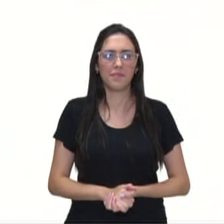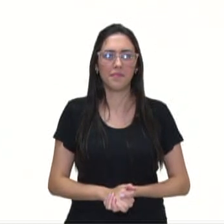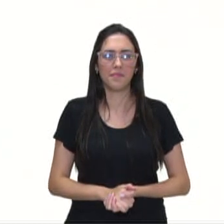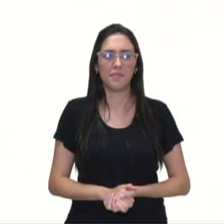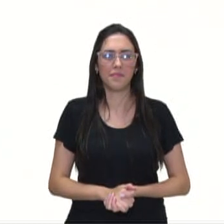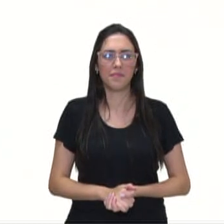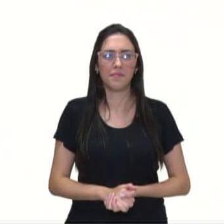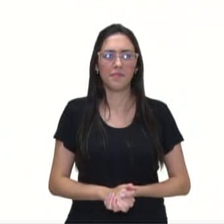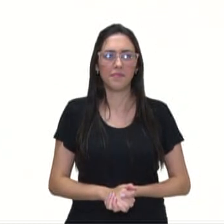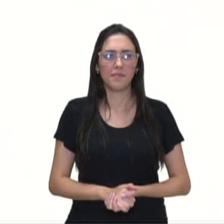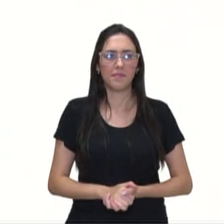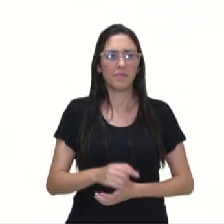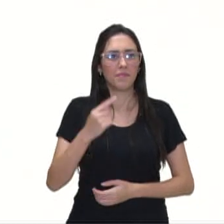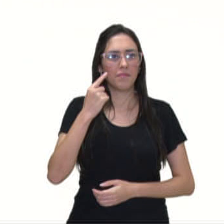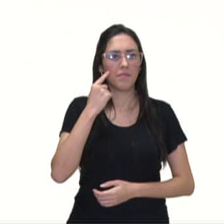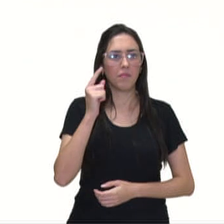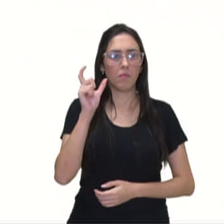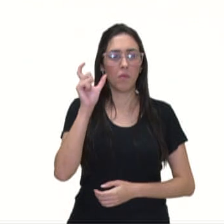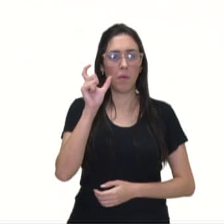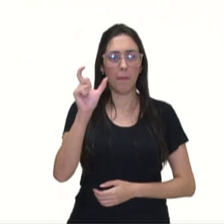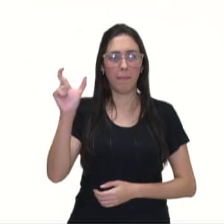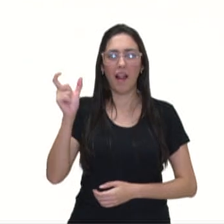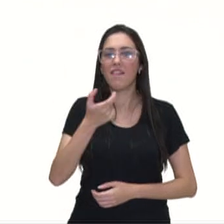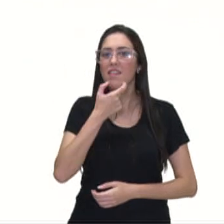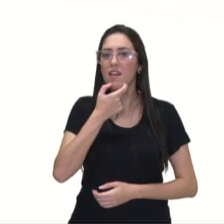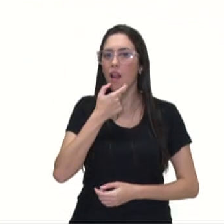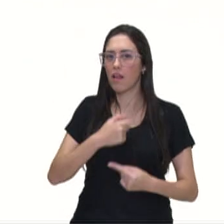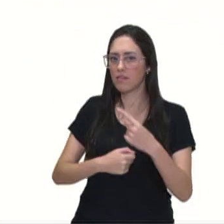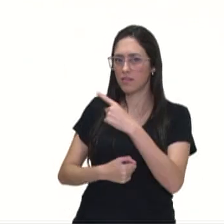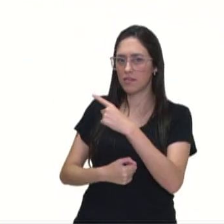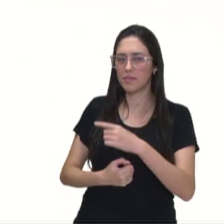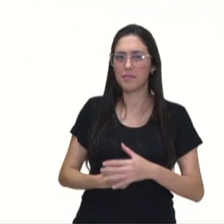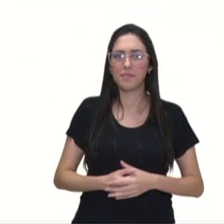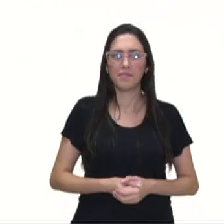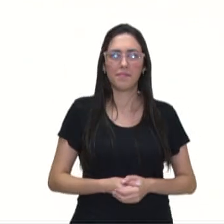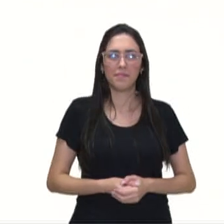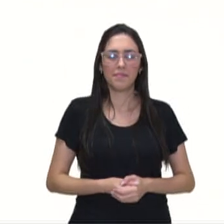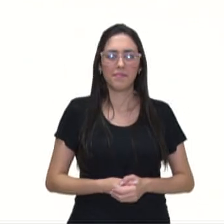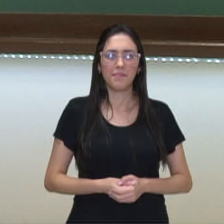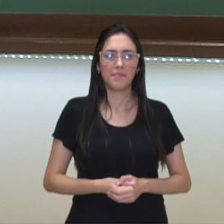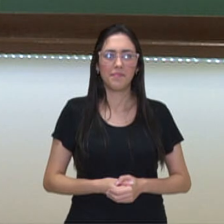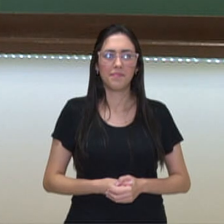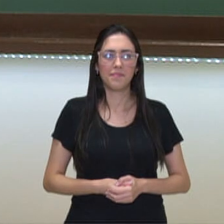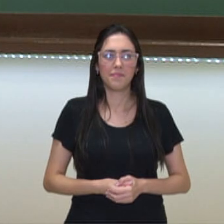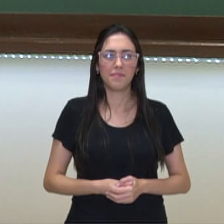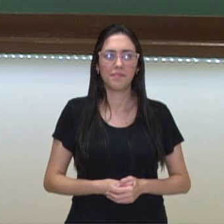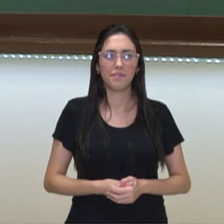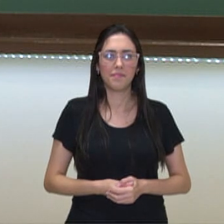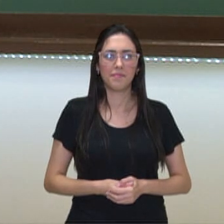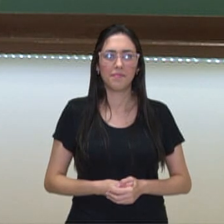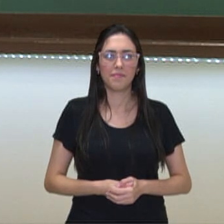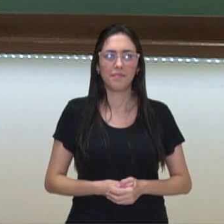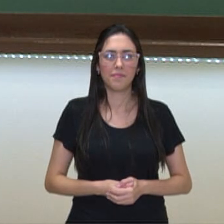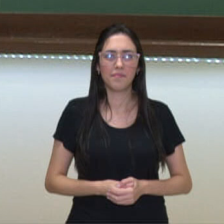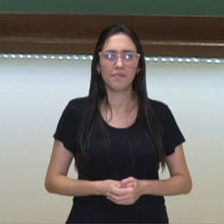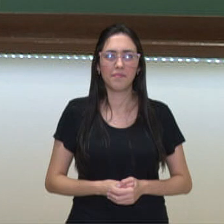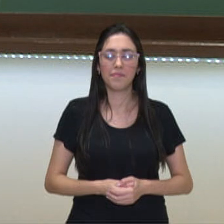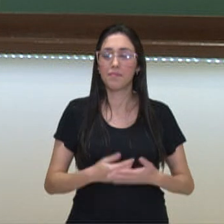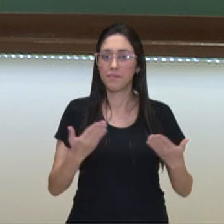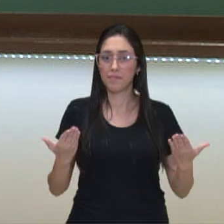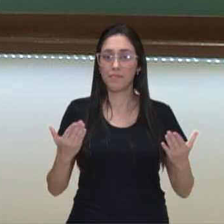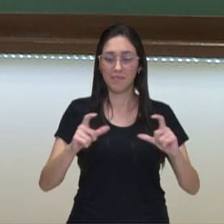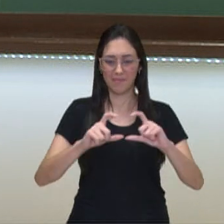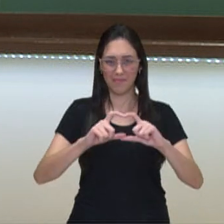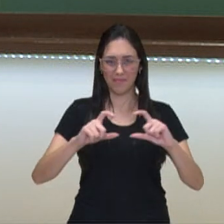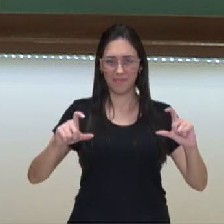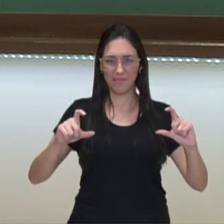words. Nobody, yes buddy. Olha só, como a gente falou, a tira